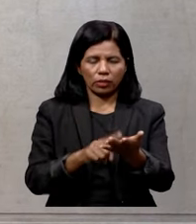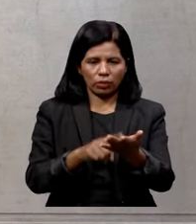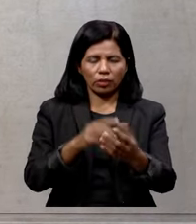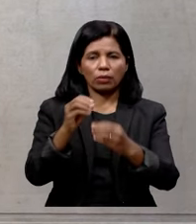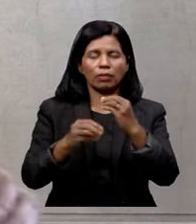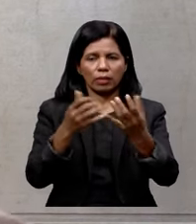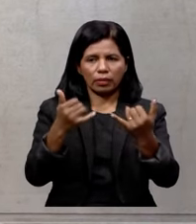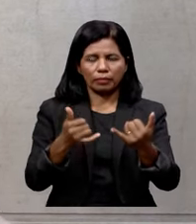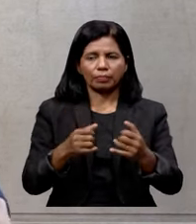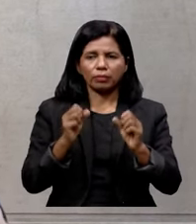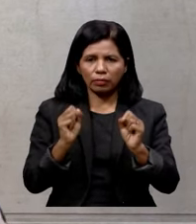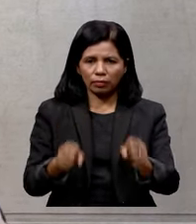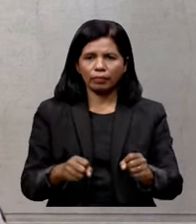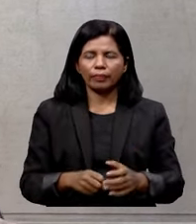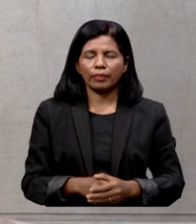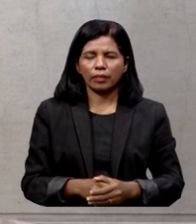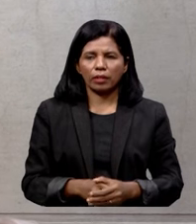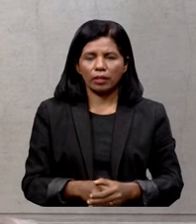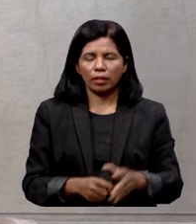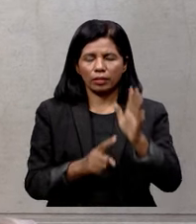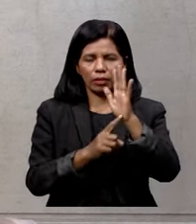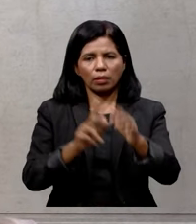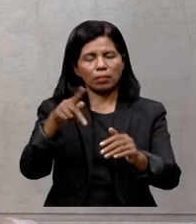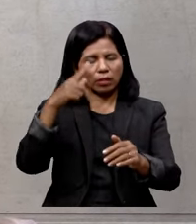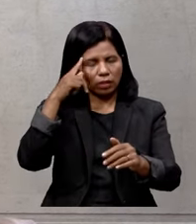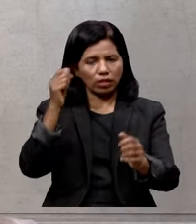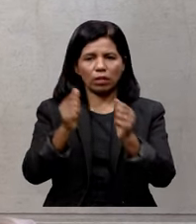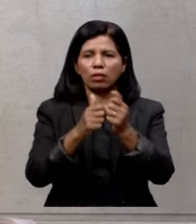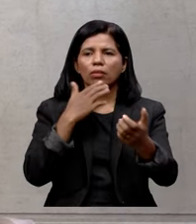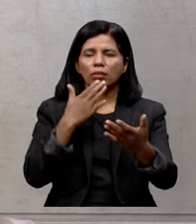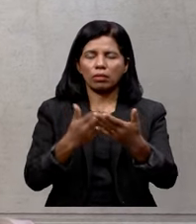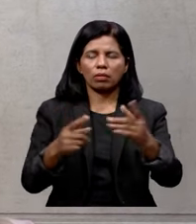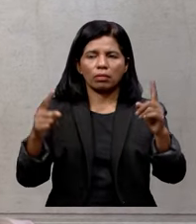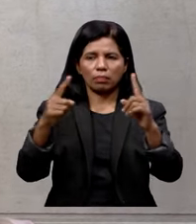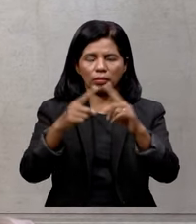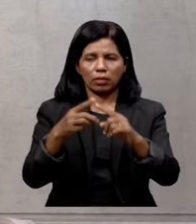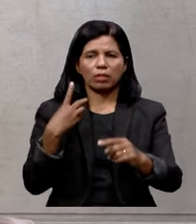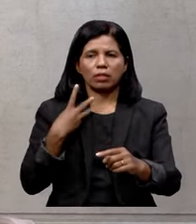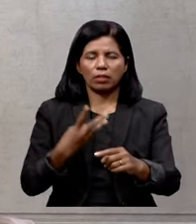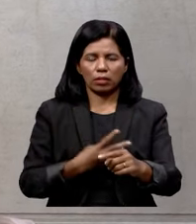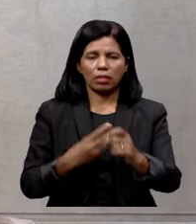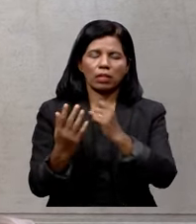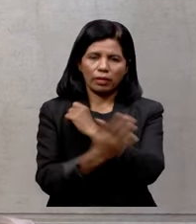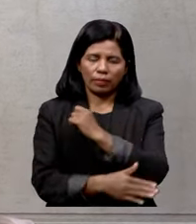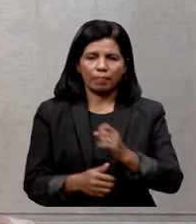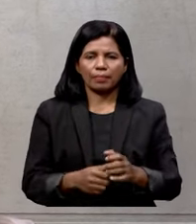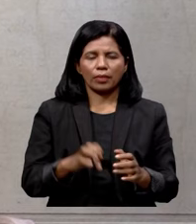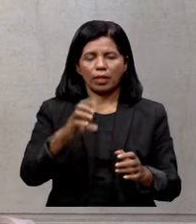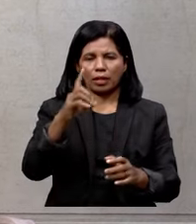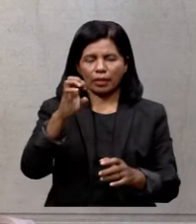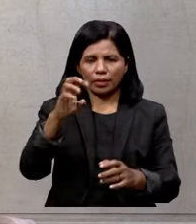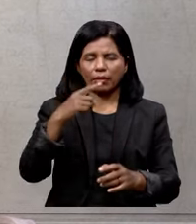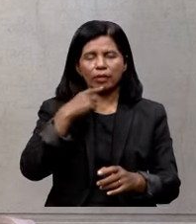dane, ou de desenhar política e dane, ou de interesse e taninha RAI. Helder Lopes